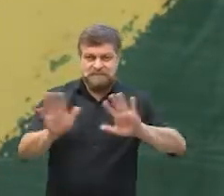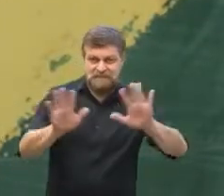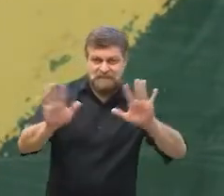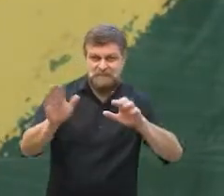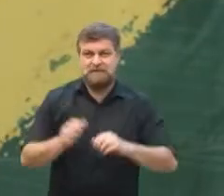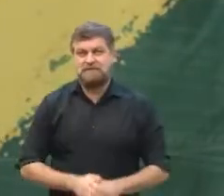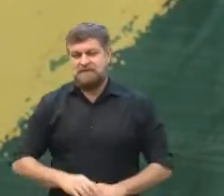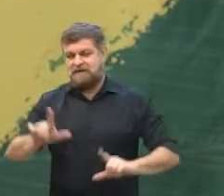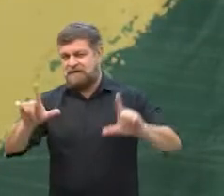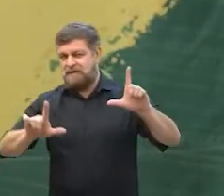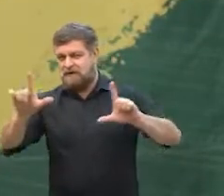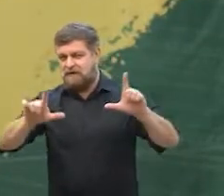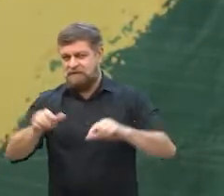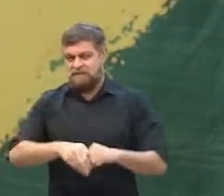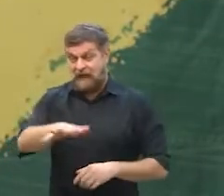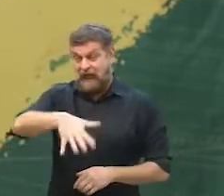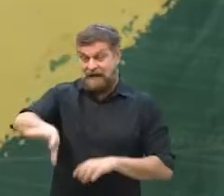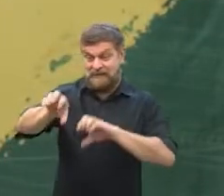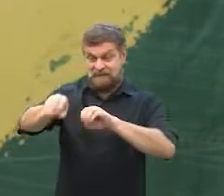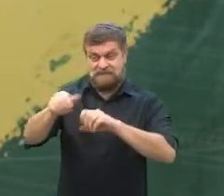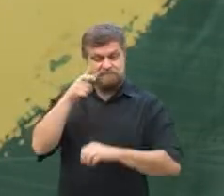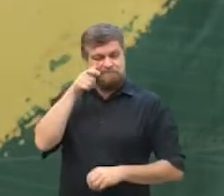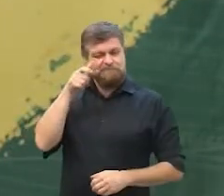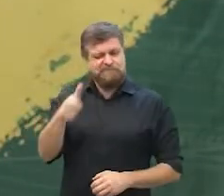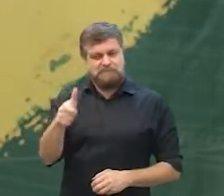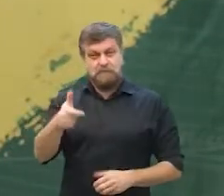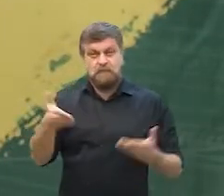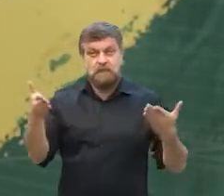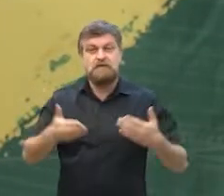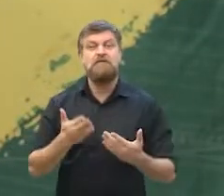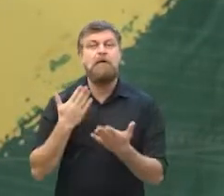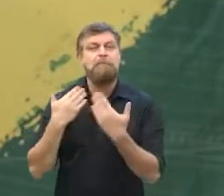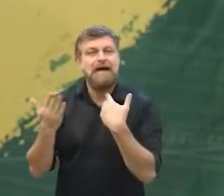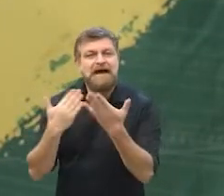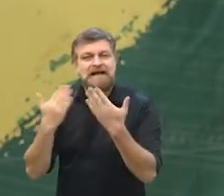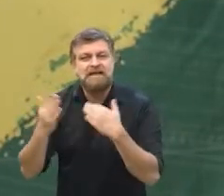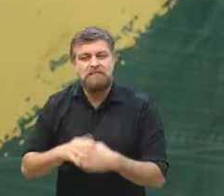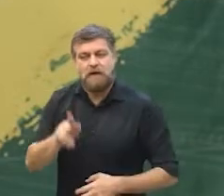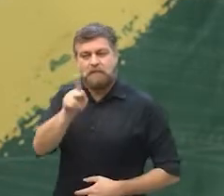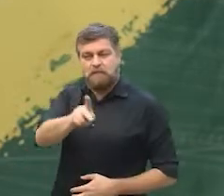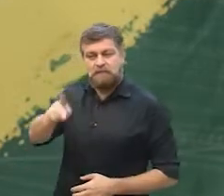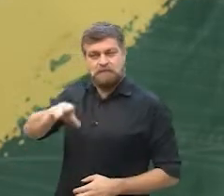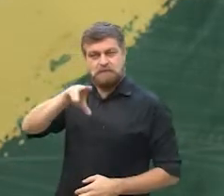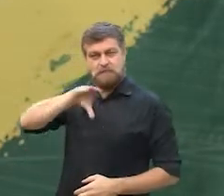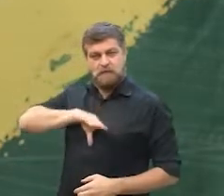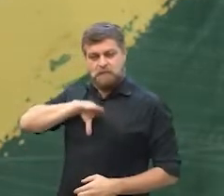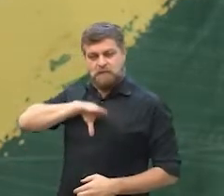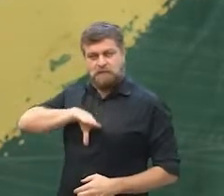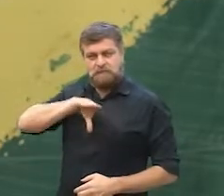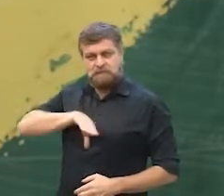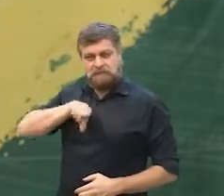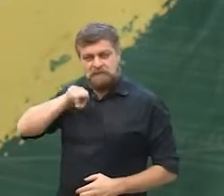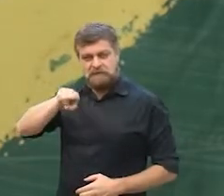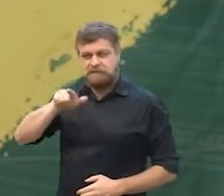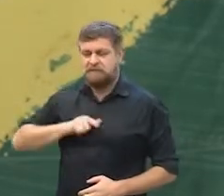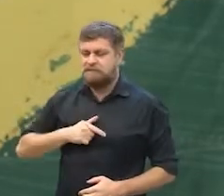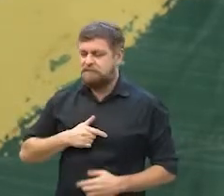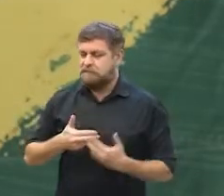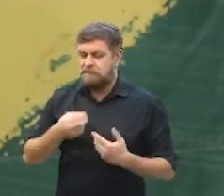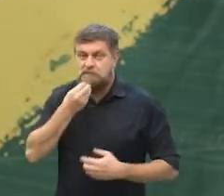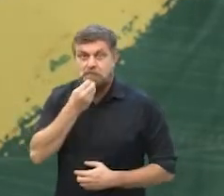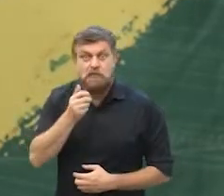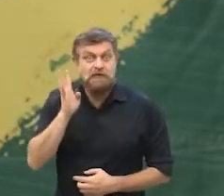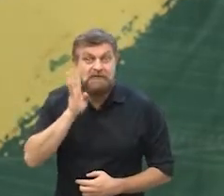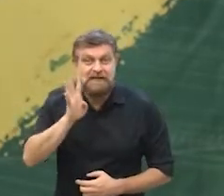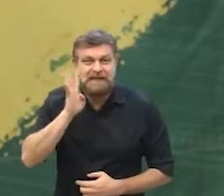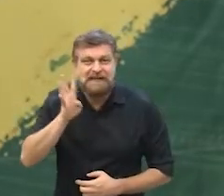Opa, é o quadro de olho na educação. Bom, hoje a gente vai bater um papo com um professor de português que tem uma coisa muito bacana